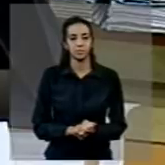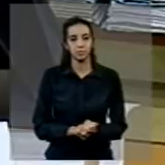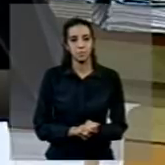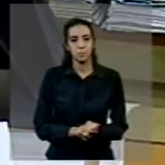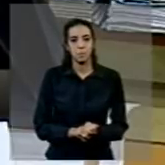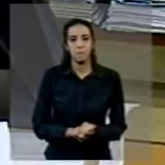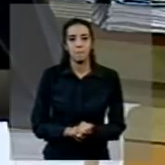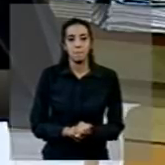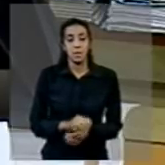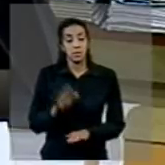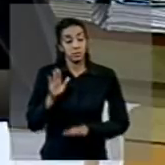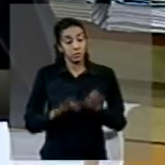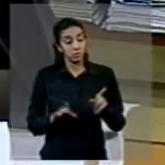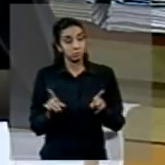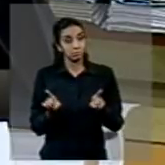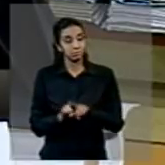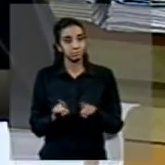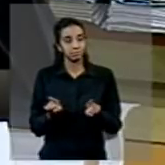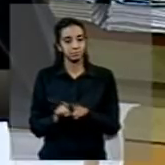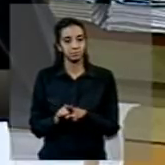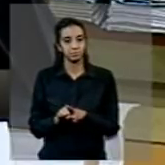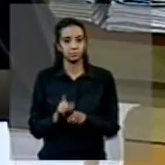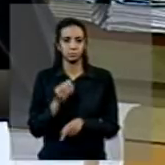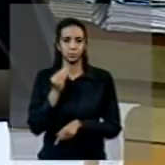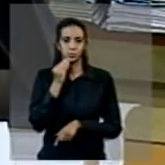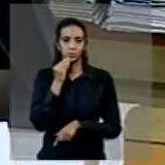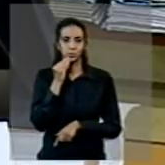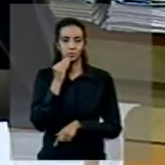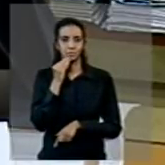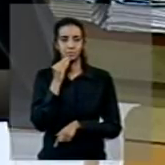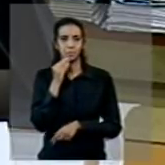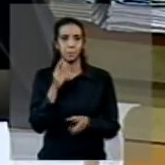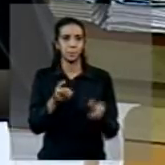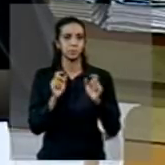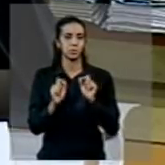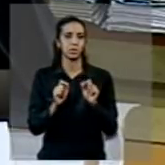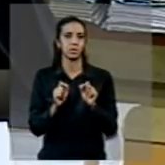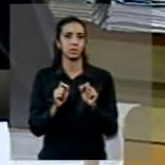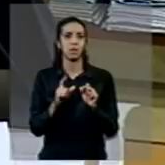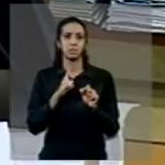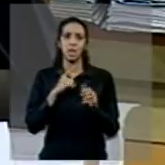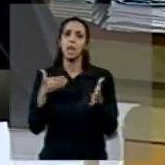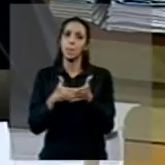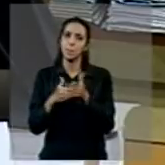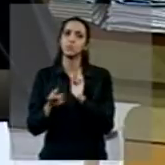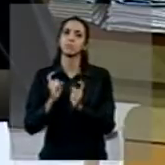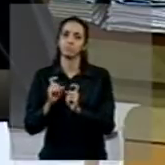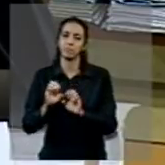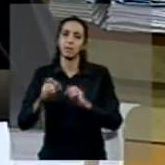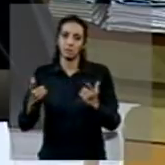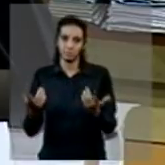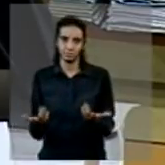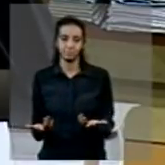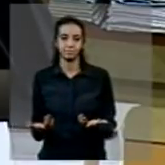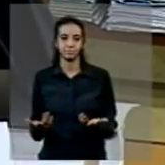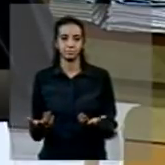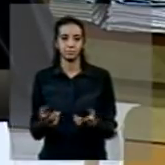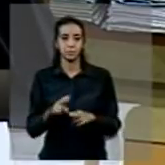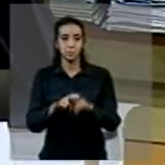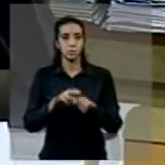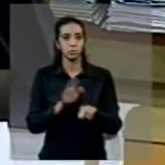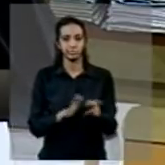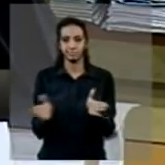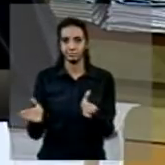talvez também fosse o caso de reconhecermos a inconstitucionalidade dos limites administrativos, principalmente temporais, que se colocam